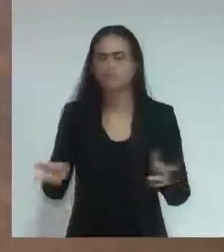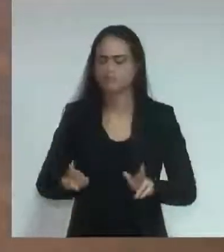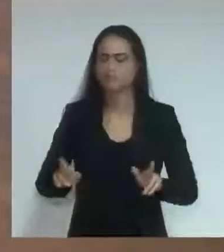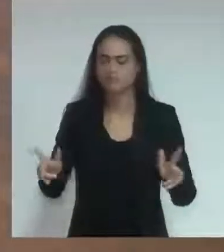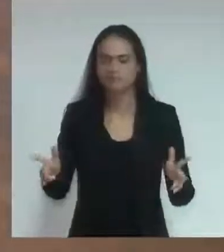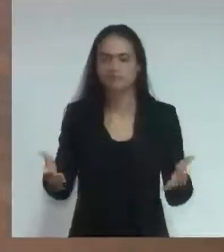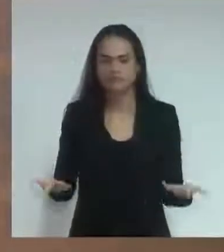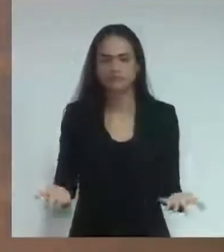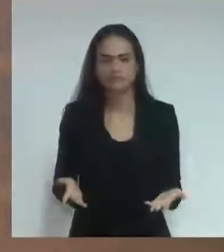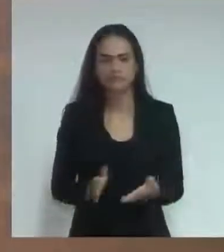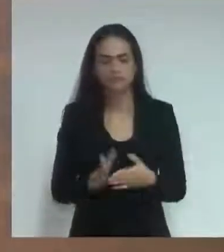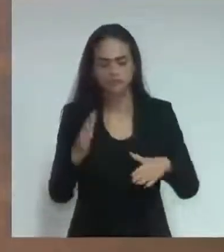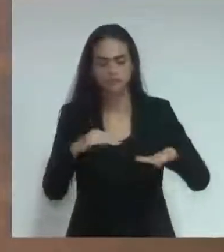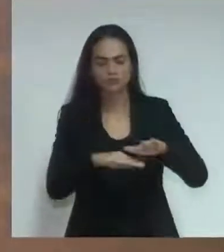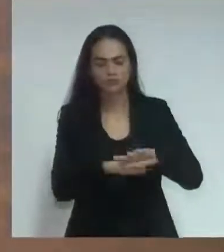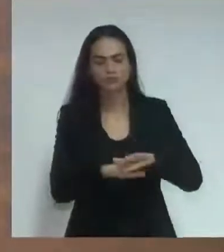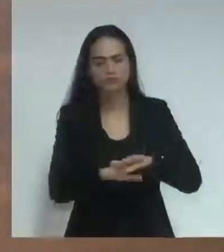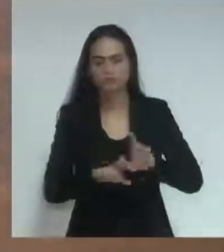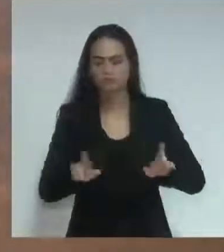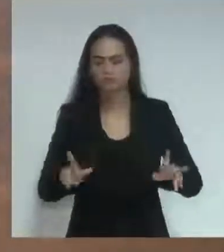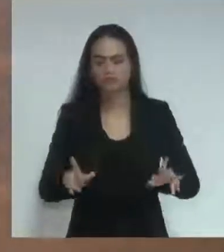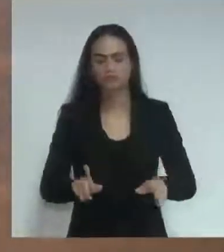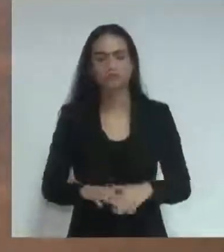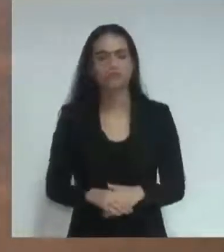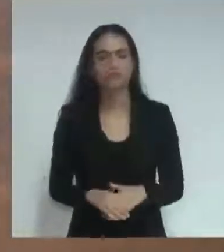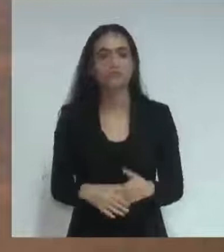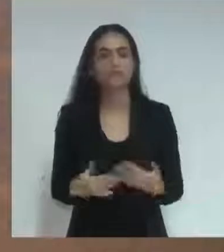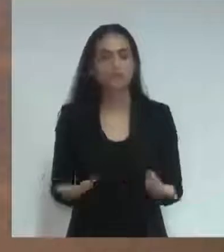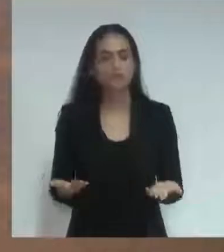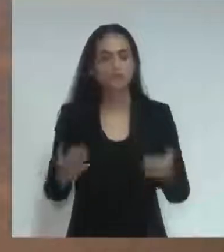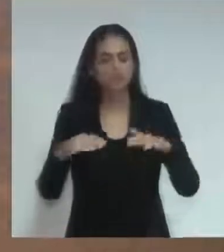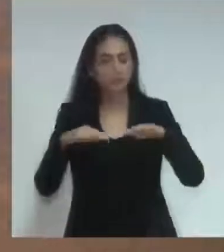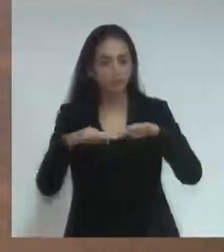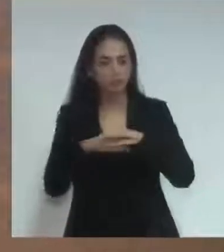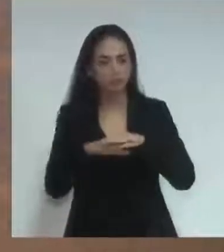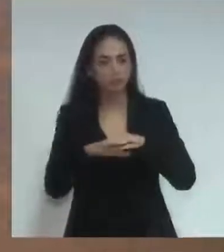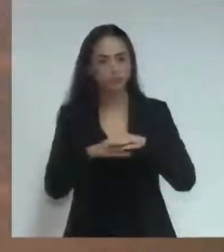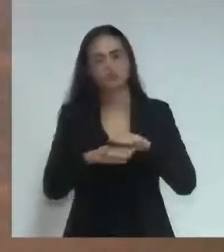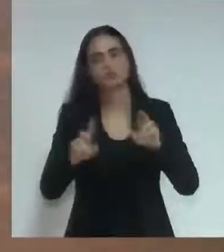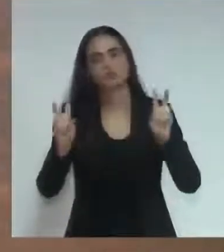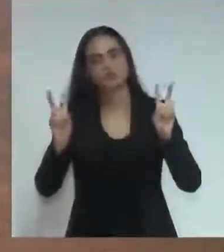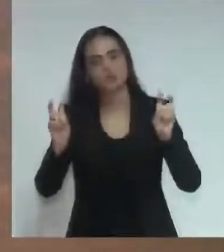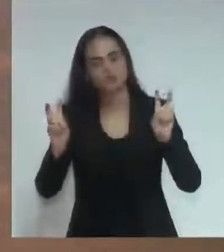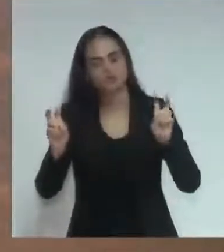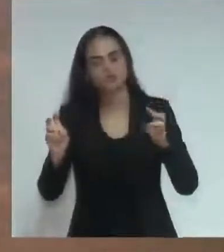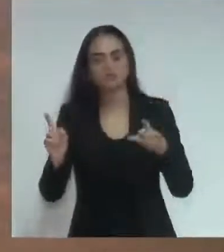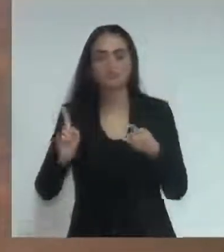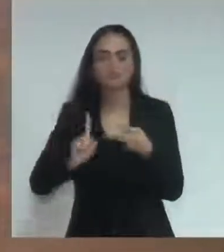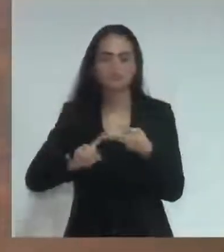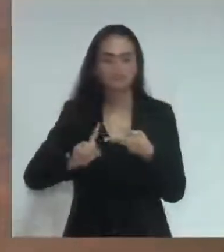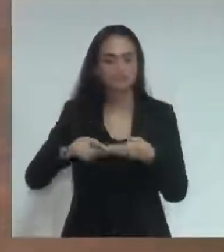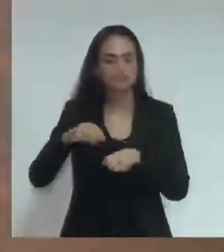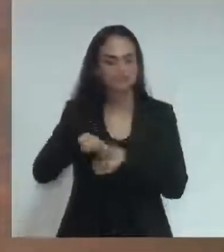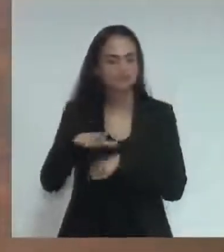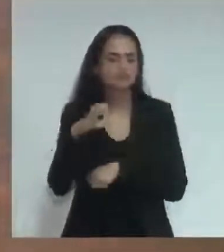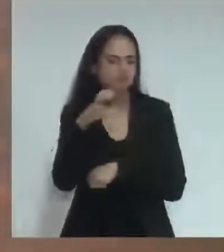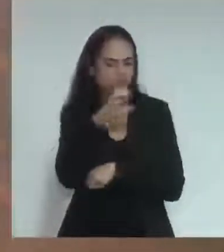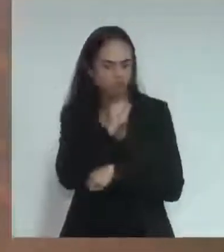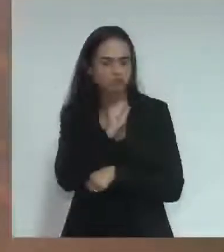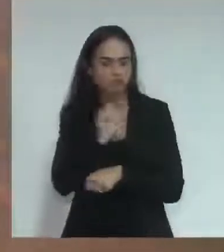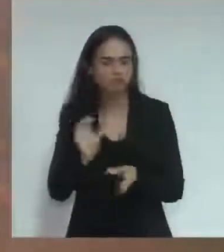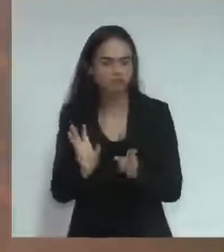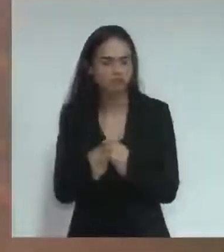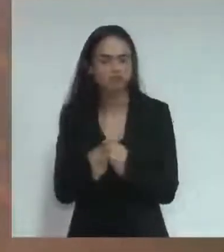diferente de arquivamento. E por falar em arquivamento, sigo o meu terceiro ponto, comentando muito brevemente